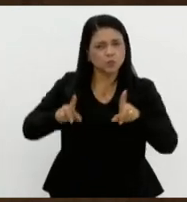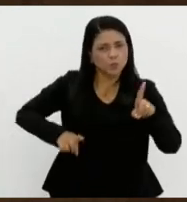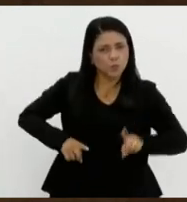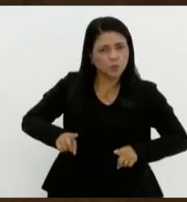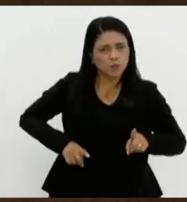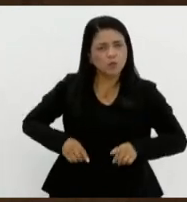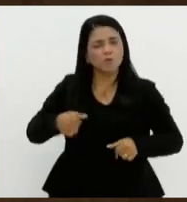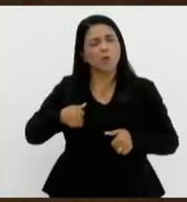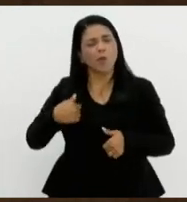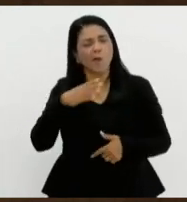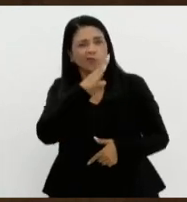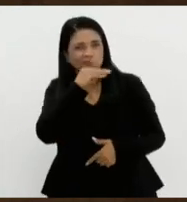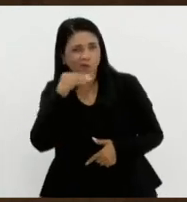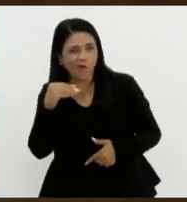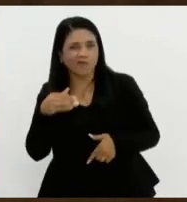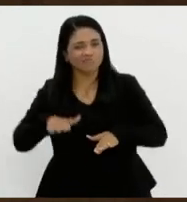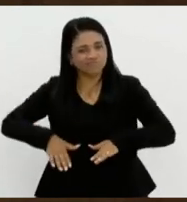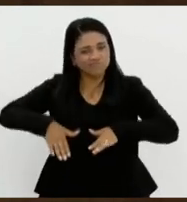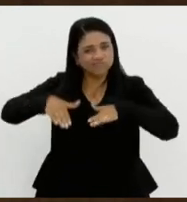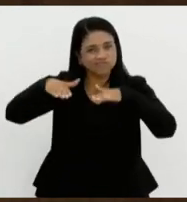enfim, que estão